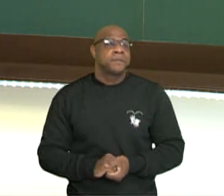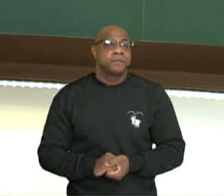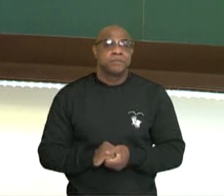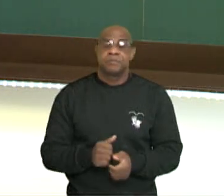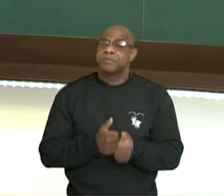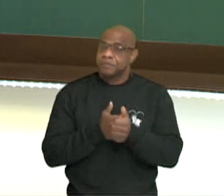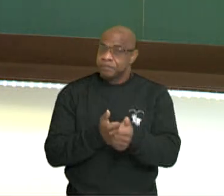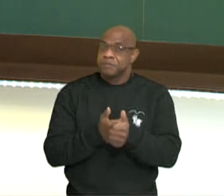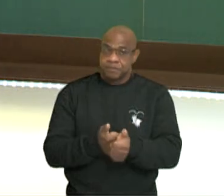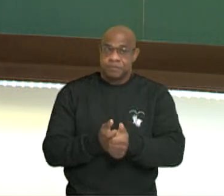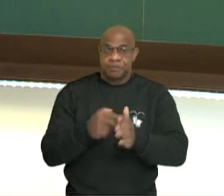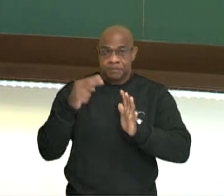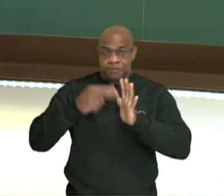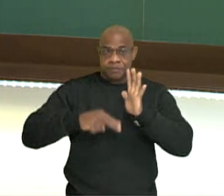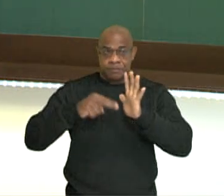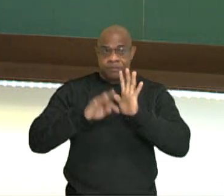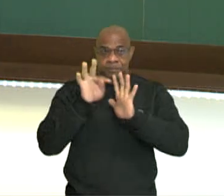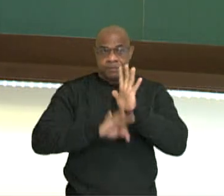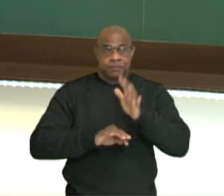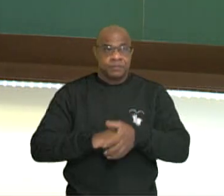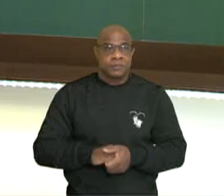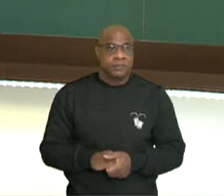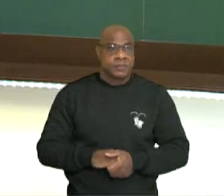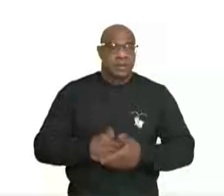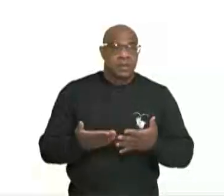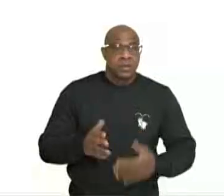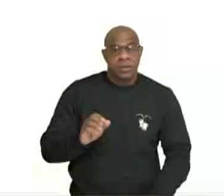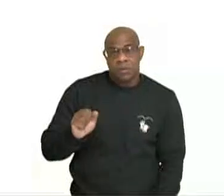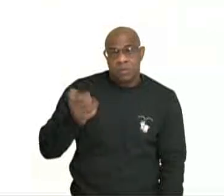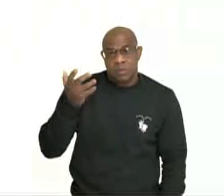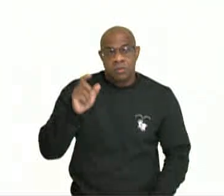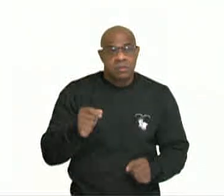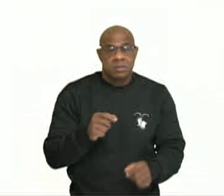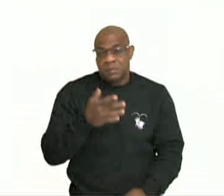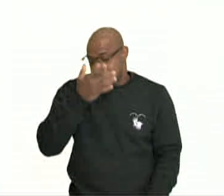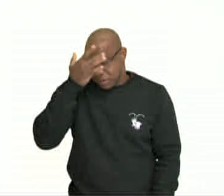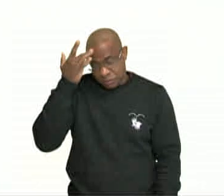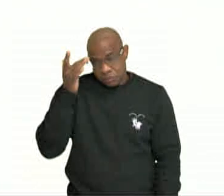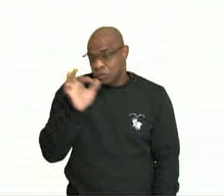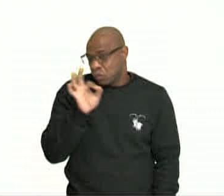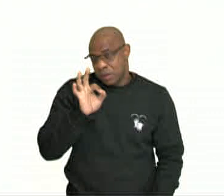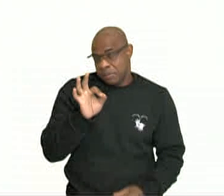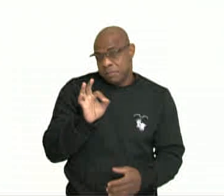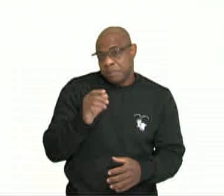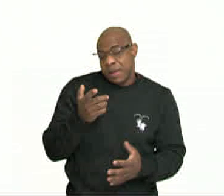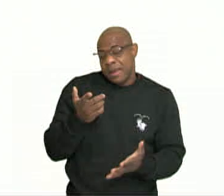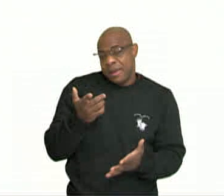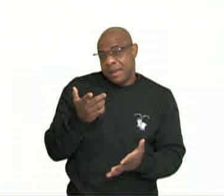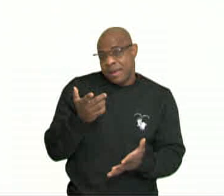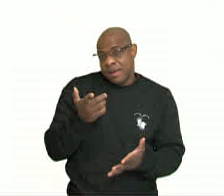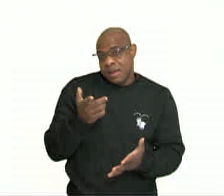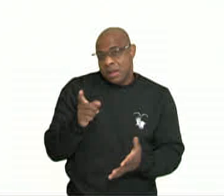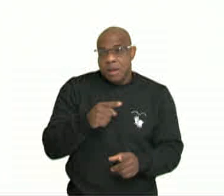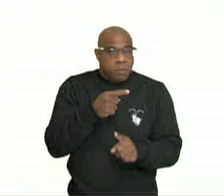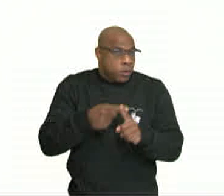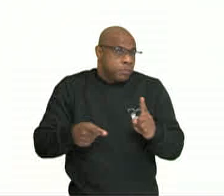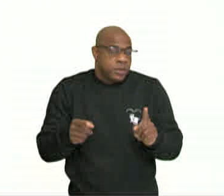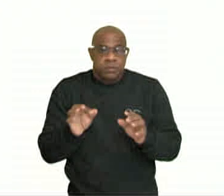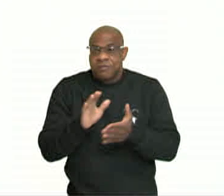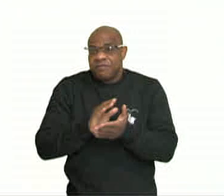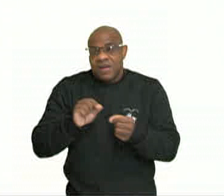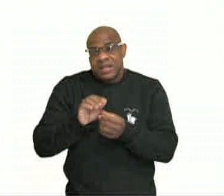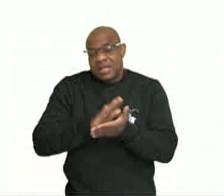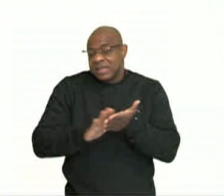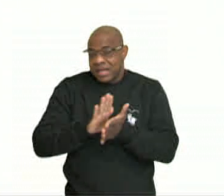Seguimos com a leitura do texto. O caso é que ninguém é realmente proibido de nada. Mas vivemos num mundo onde